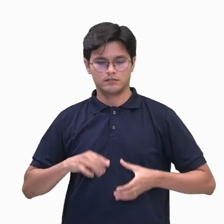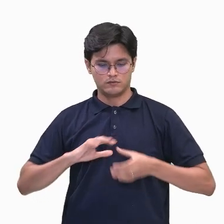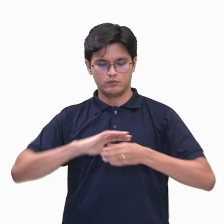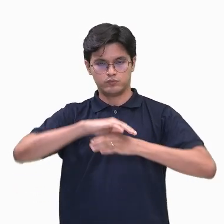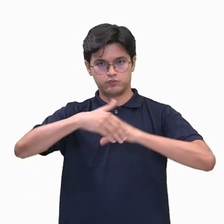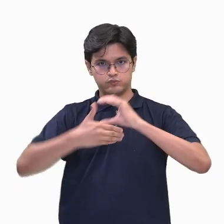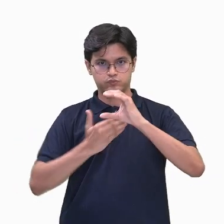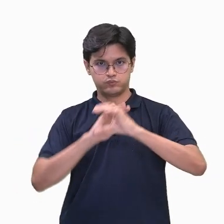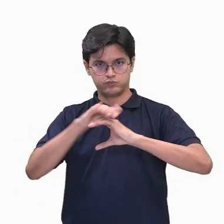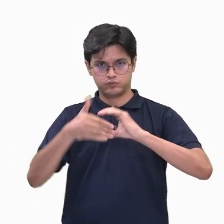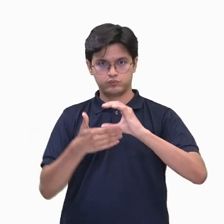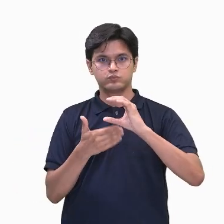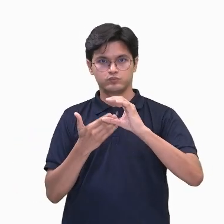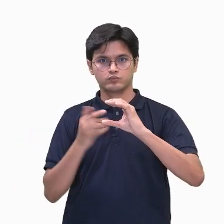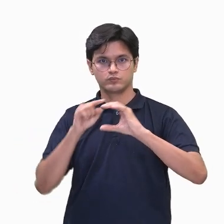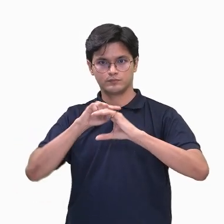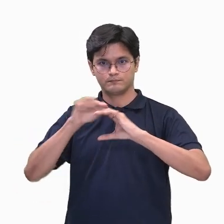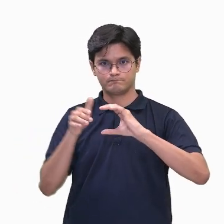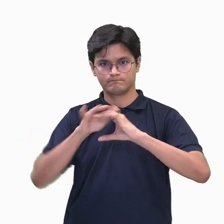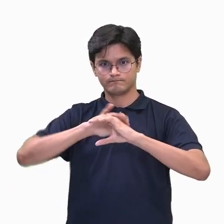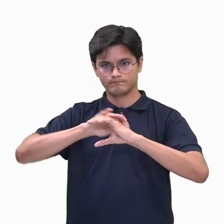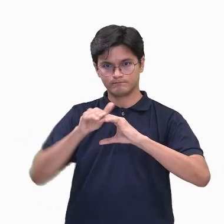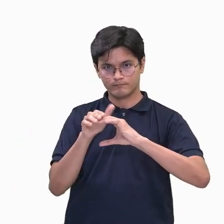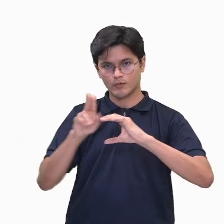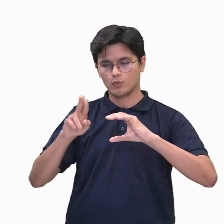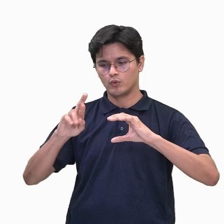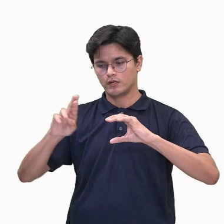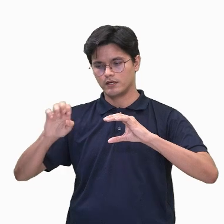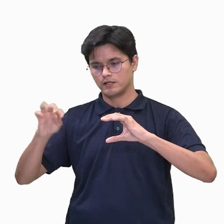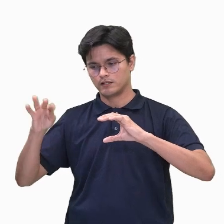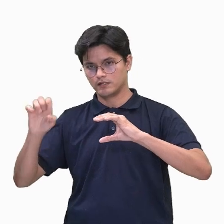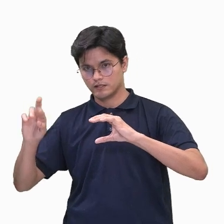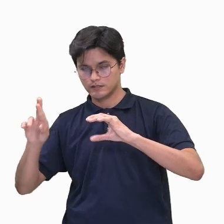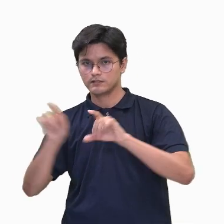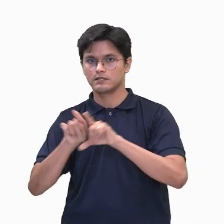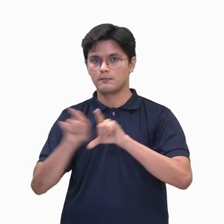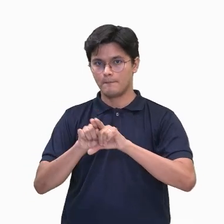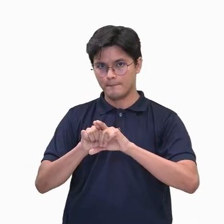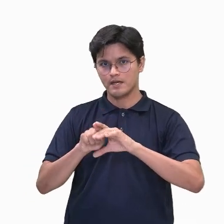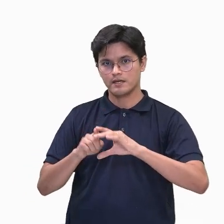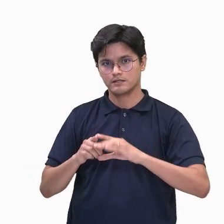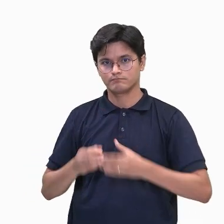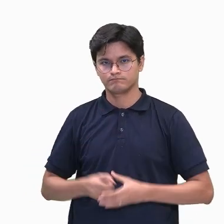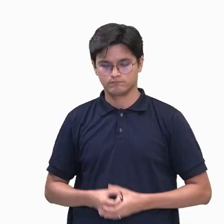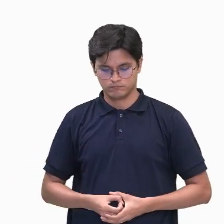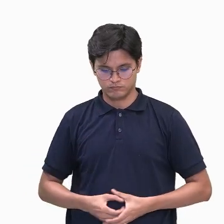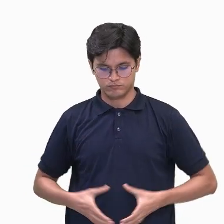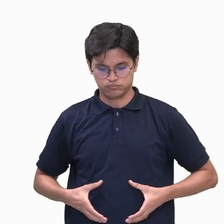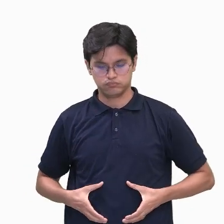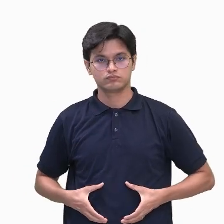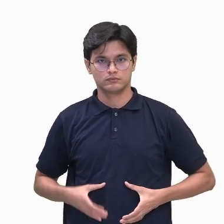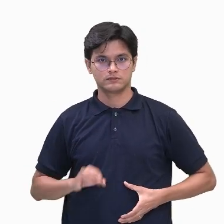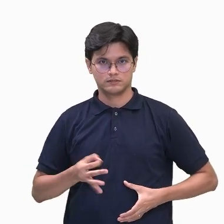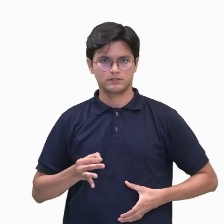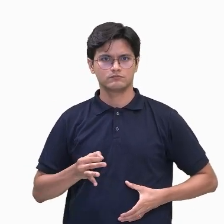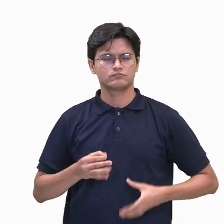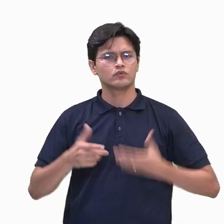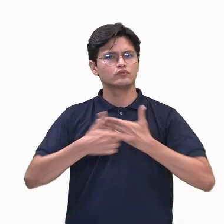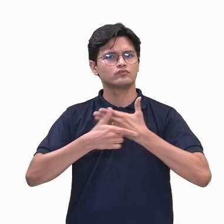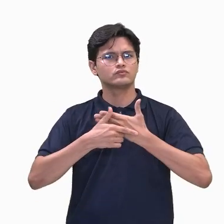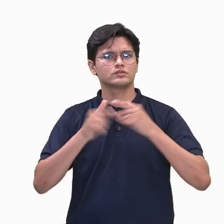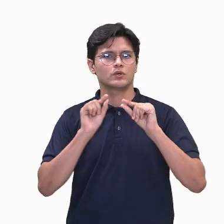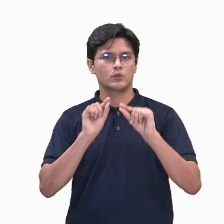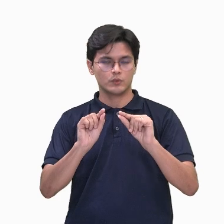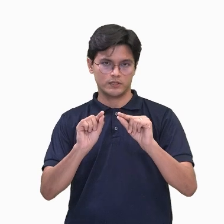como os ureteres e a bexiga, como nós já vimos. Qual é a função dele no sistema excretor? Proteção